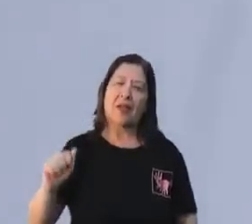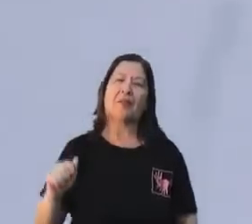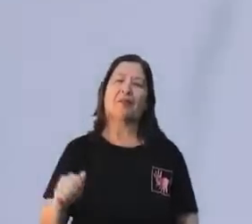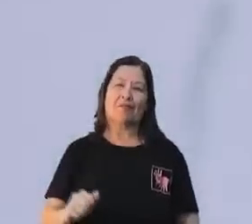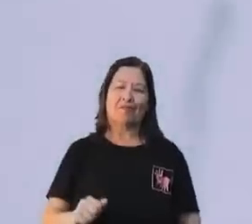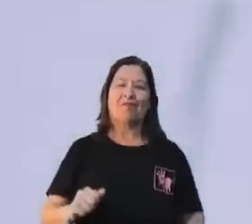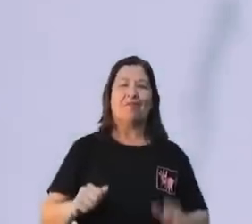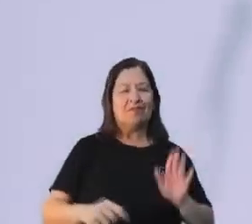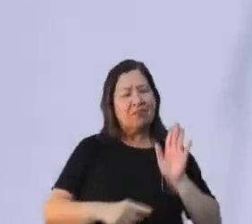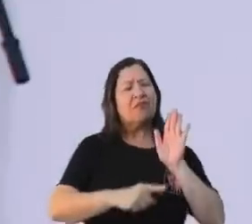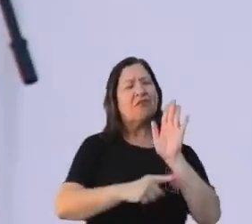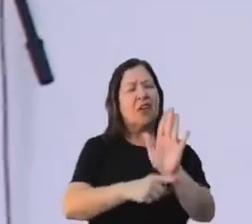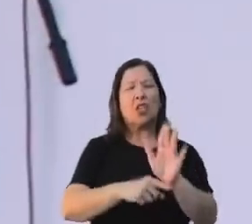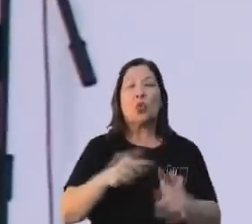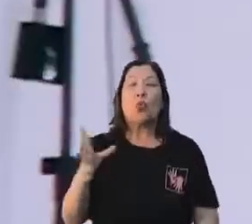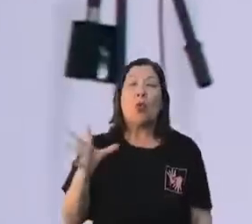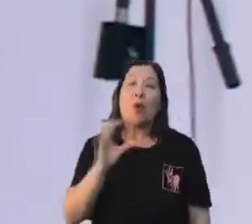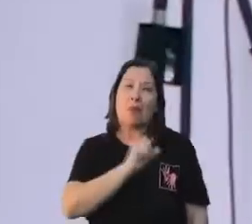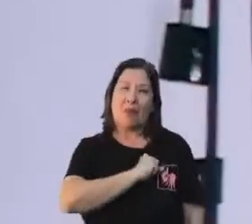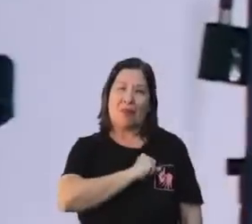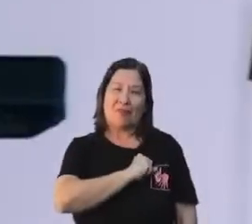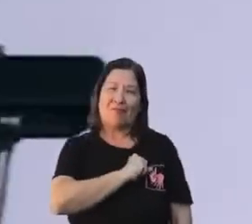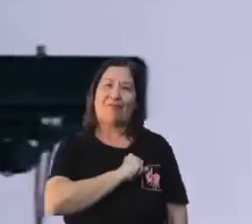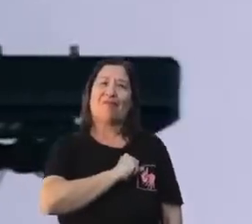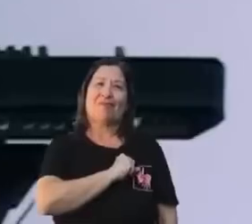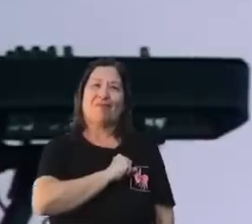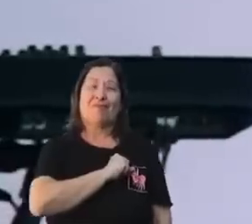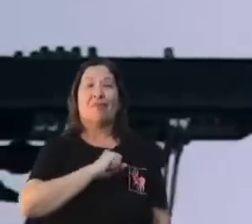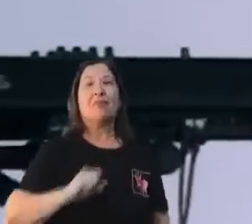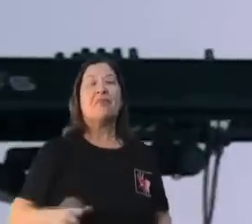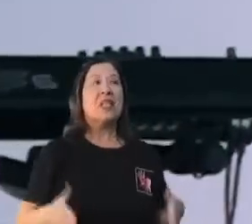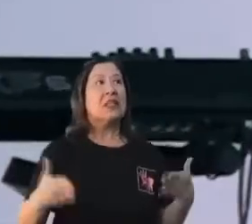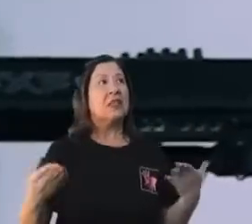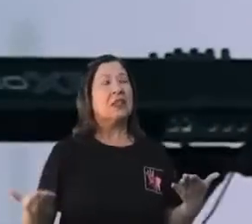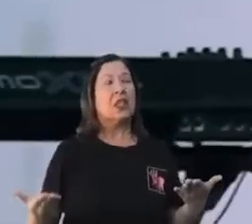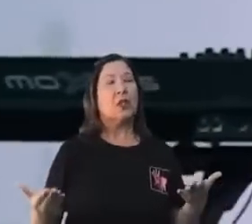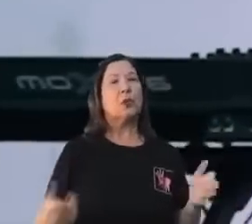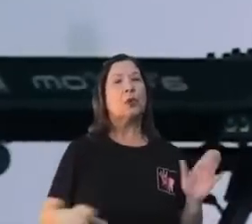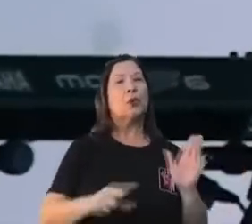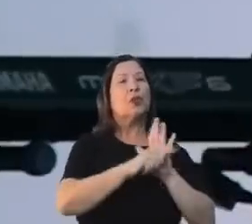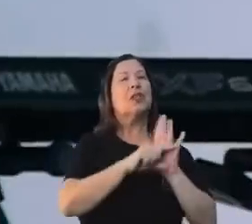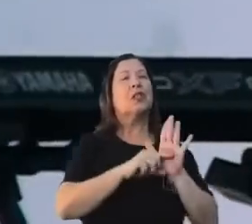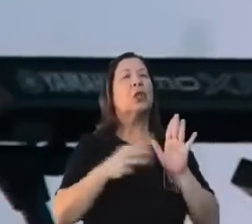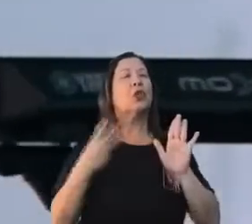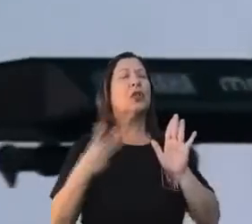Mas nota em segundo lugar, versículo 3, que Maria fez o seu melhor.